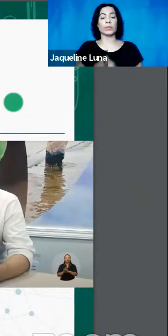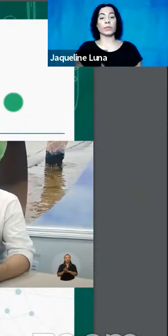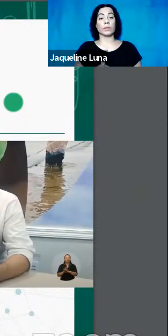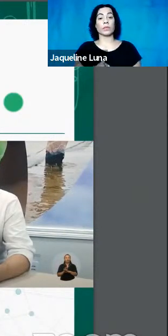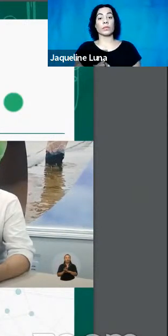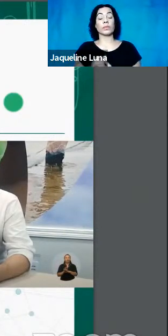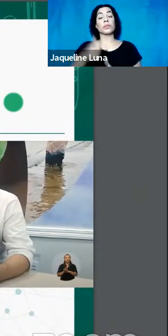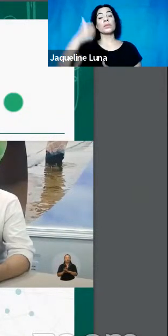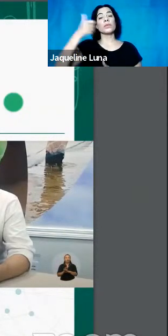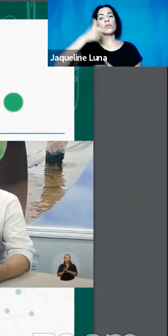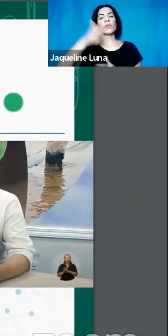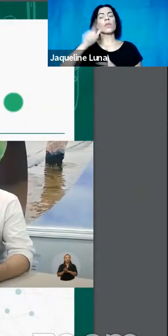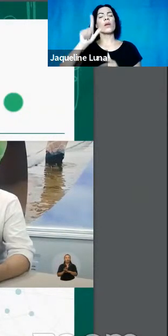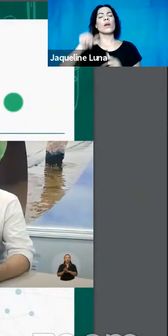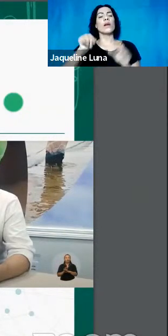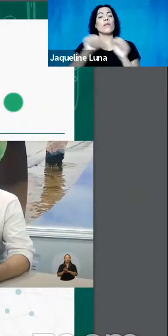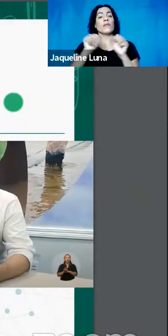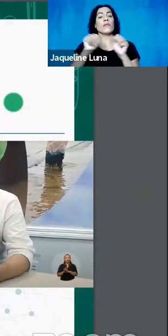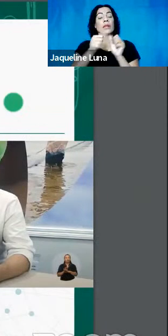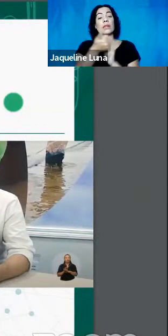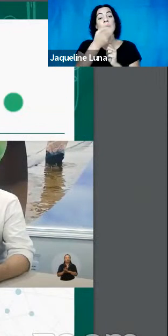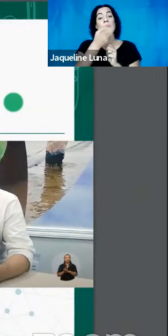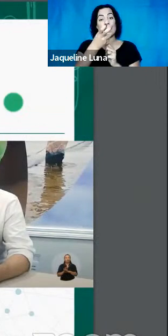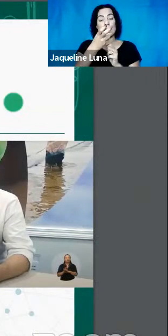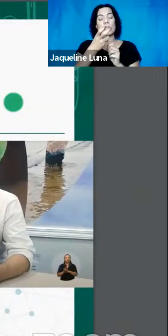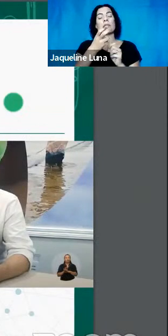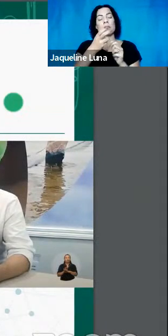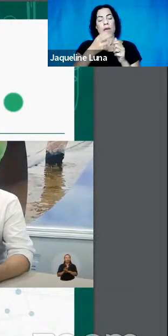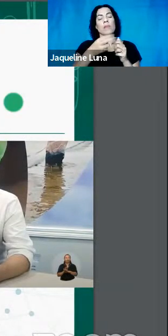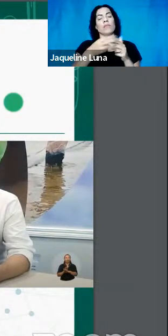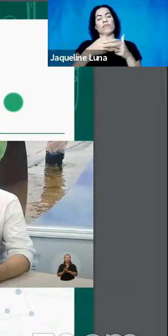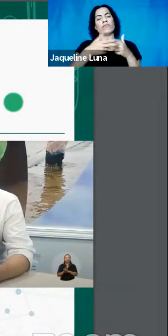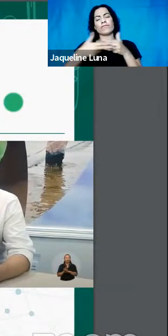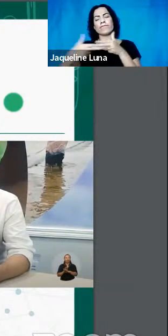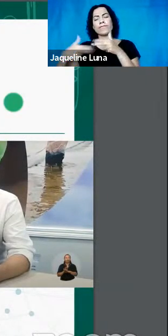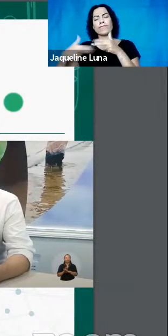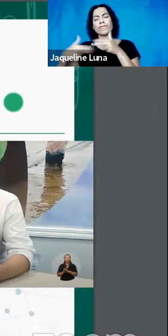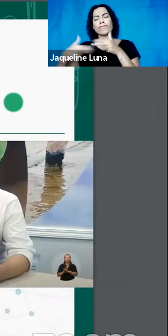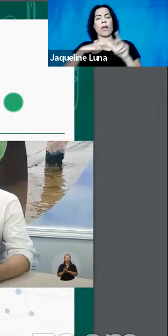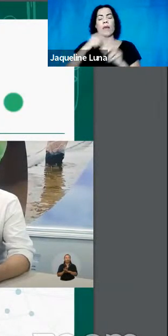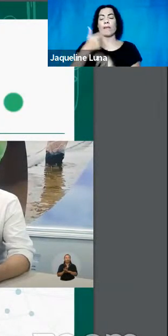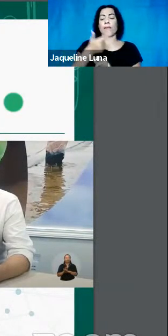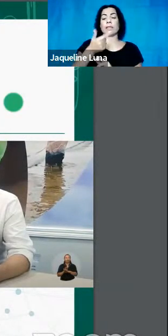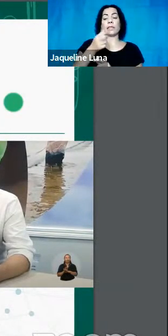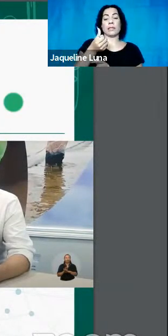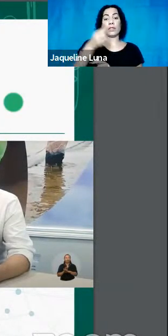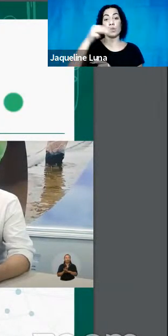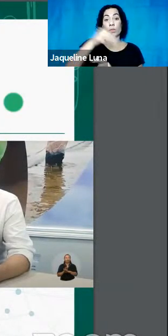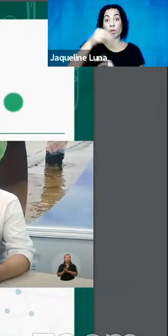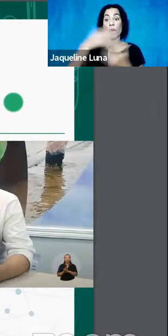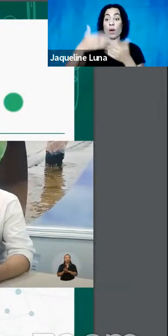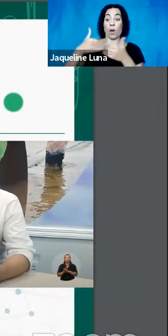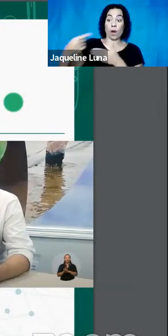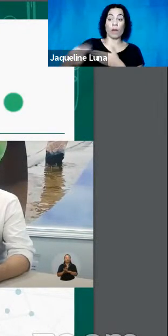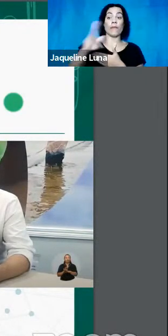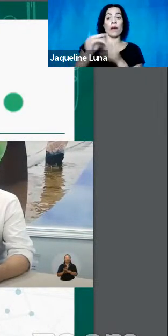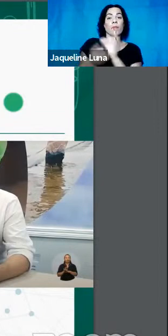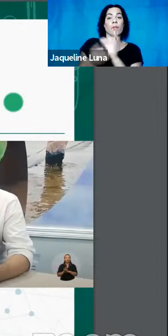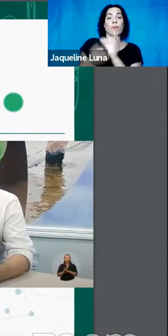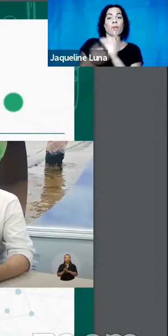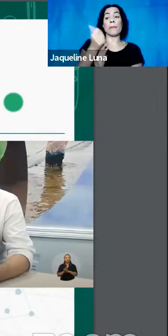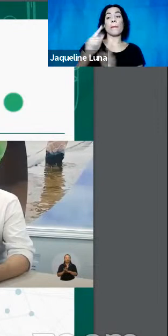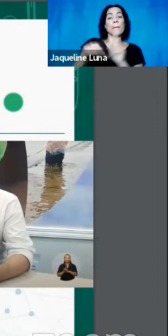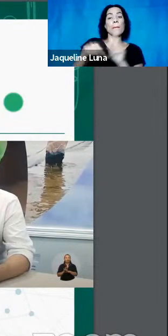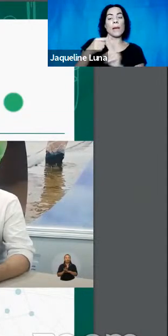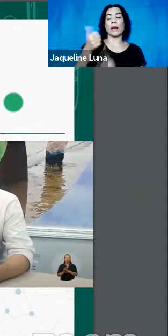Na primeira temporada foram feitos 15 episódios de 26 minutos, e estamos agora na segunda temporada produzindo mais 15 programas de